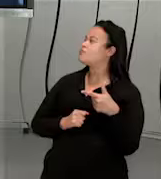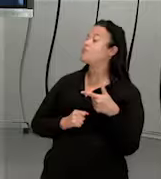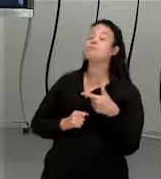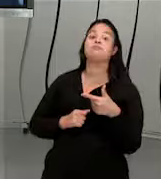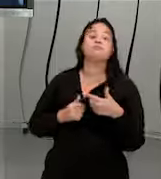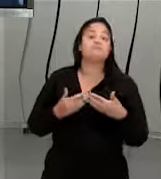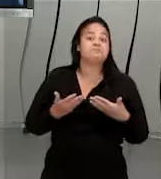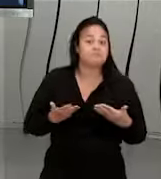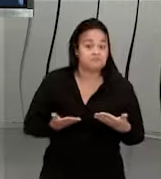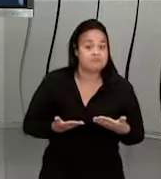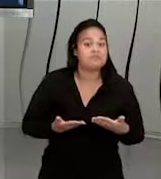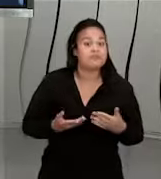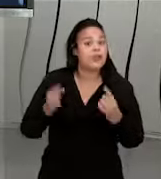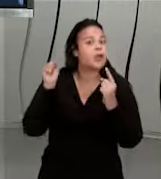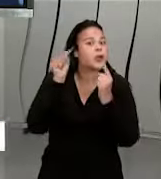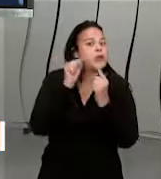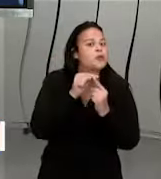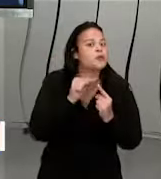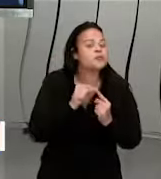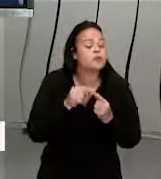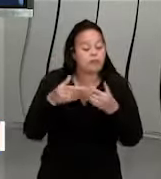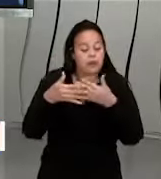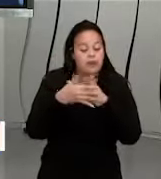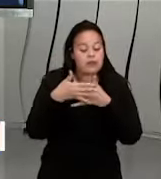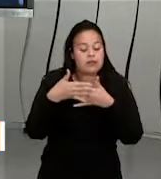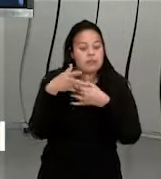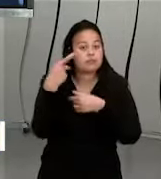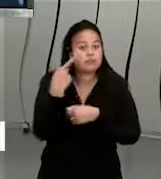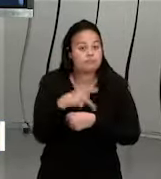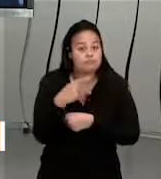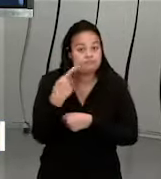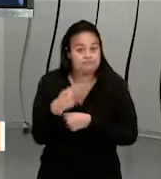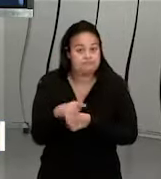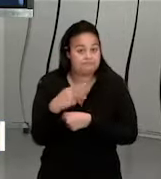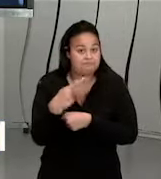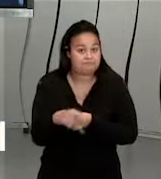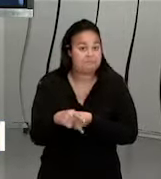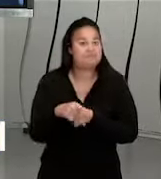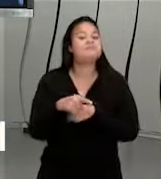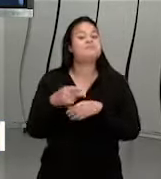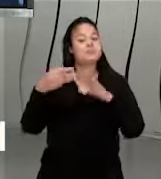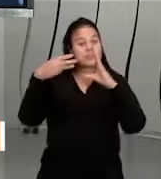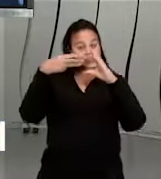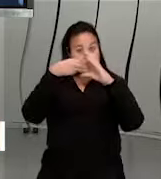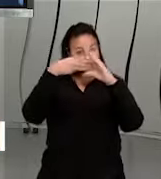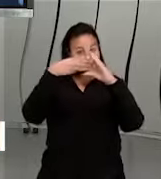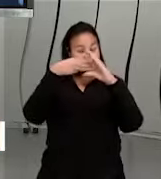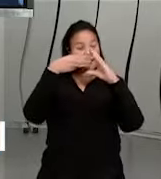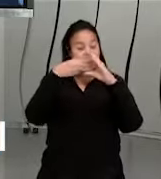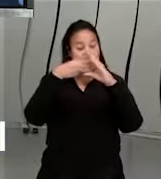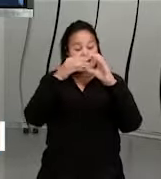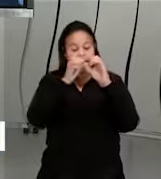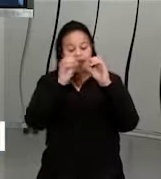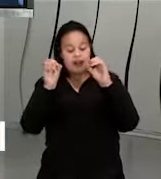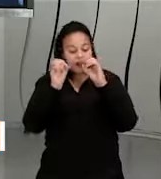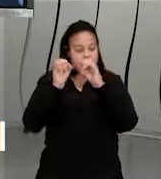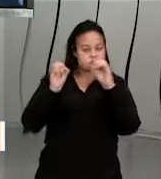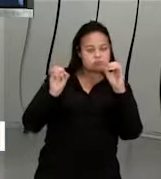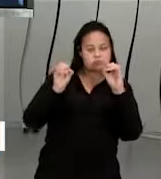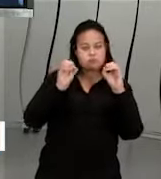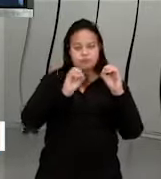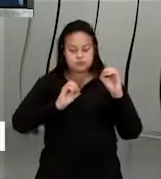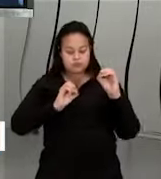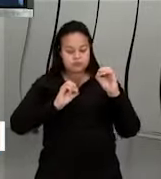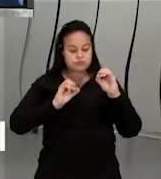ou seja, é um tipo de tecido que as células estarão distantes umas das